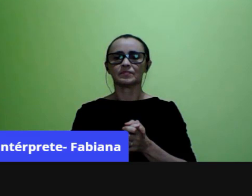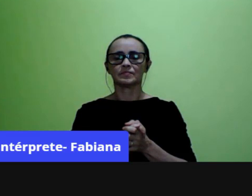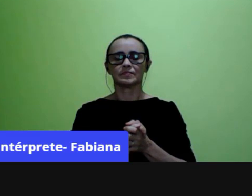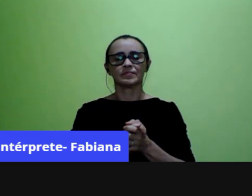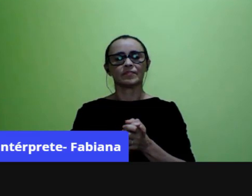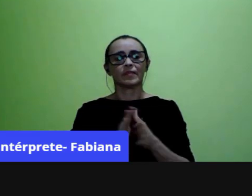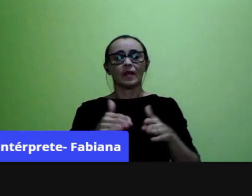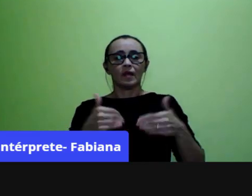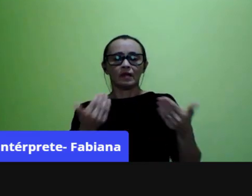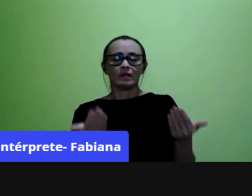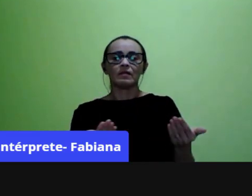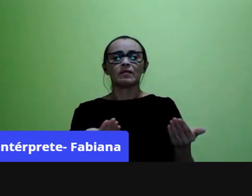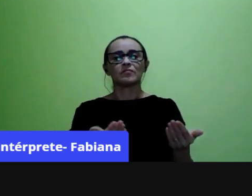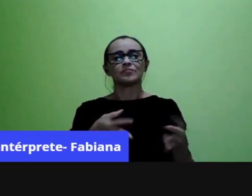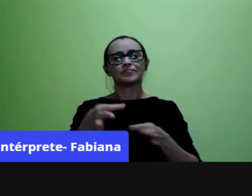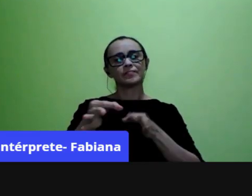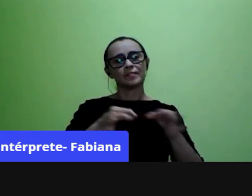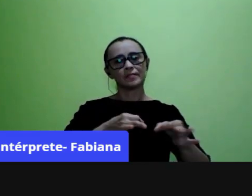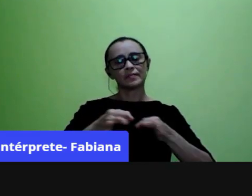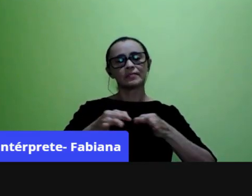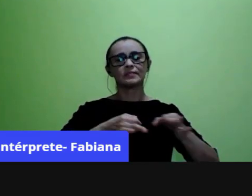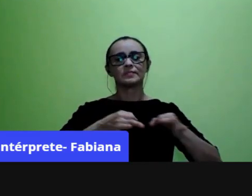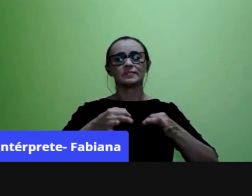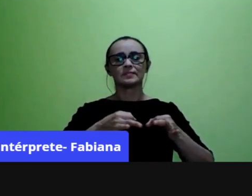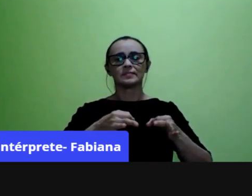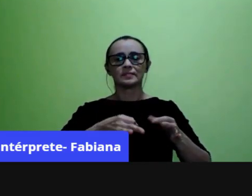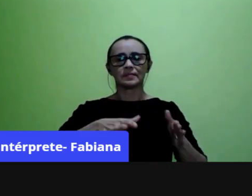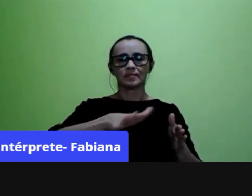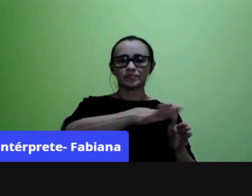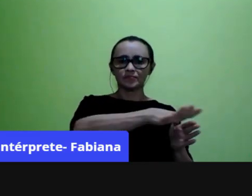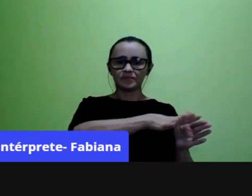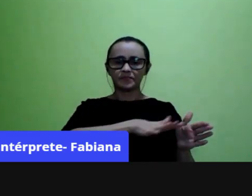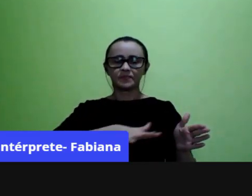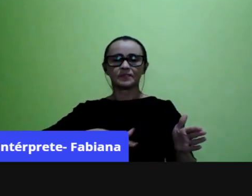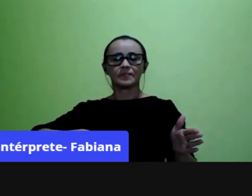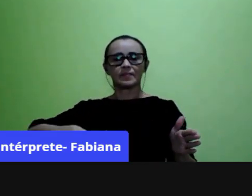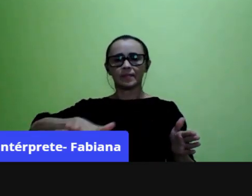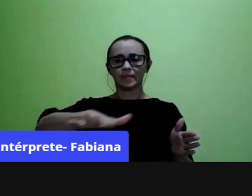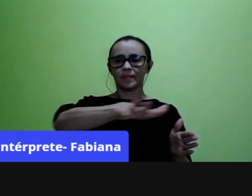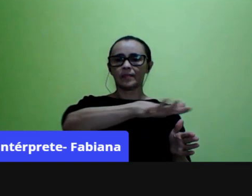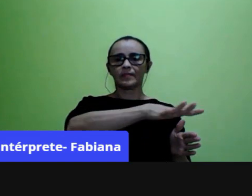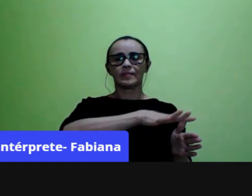sobre a organização do nosso espaço na hora da gente